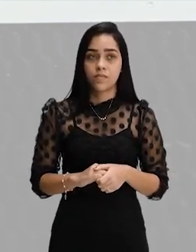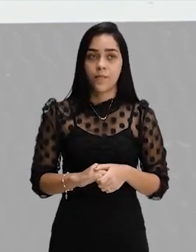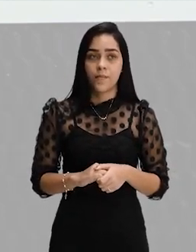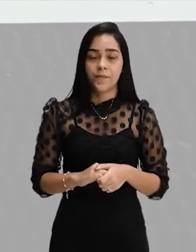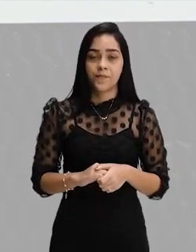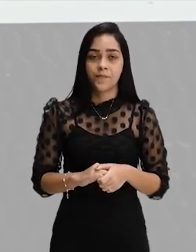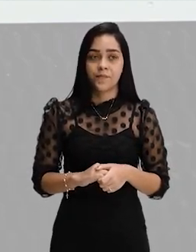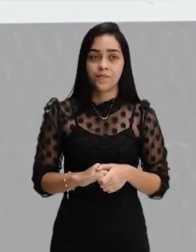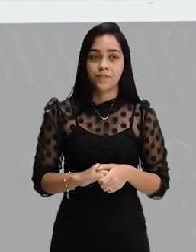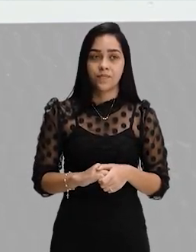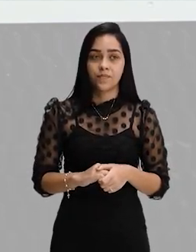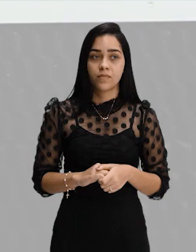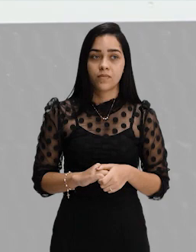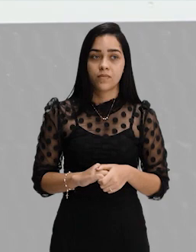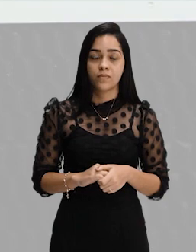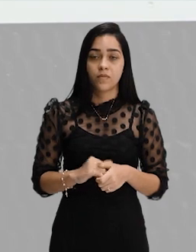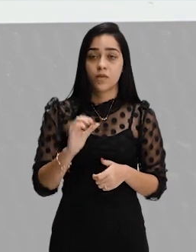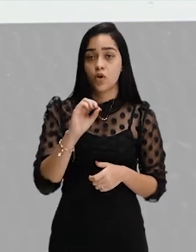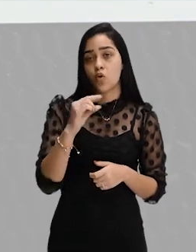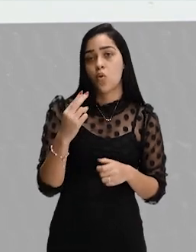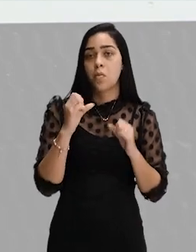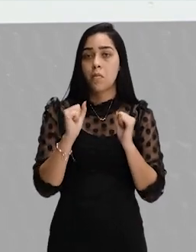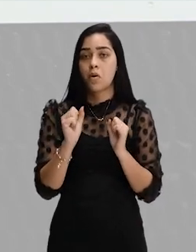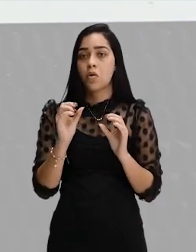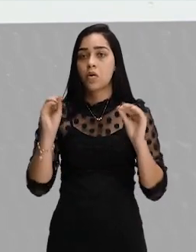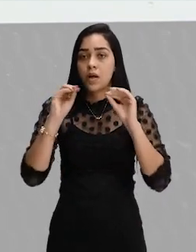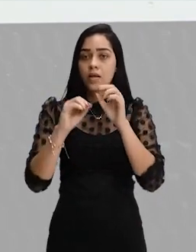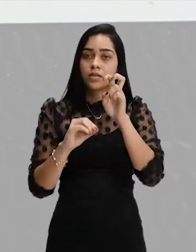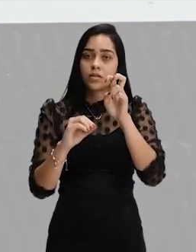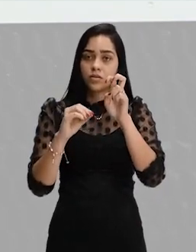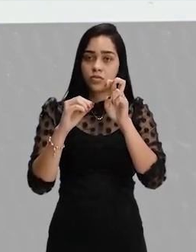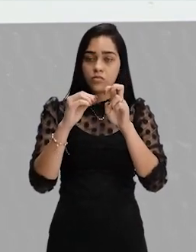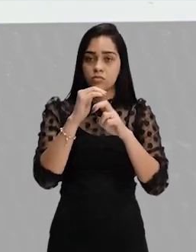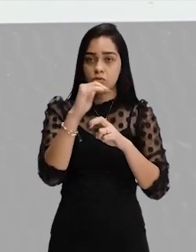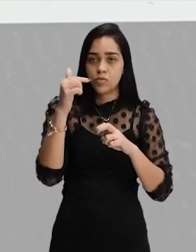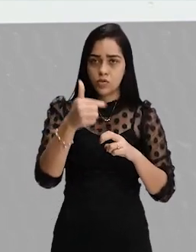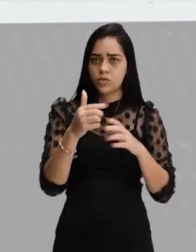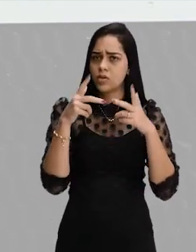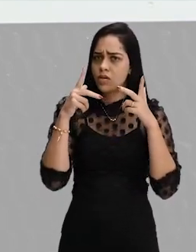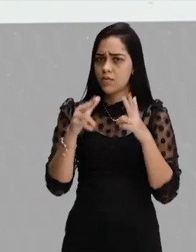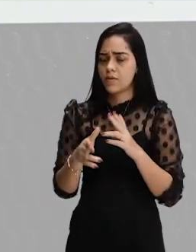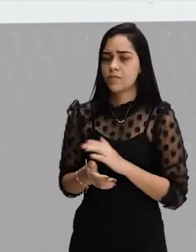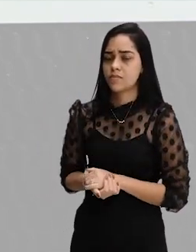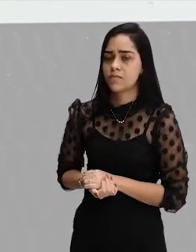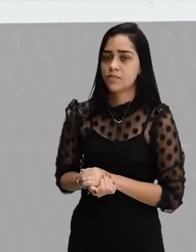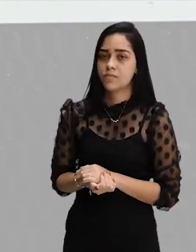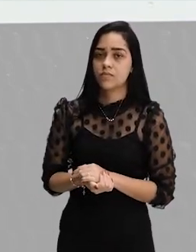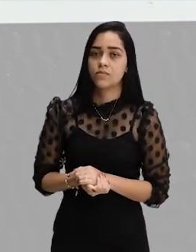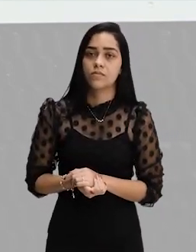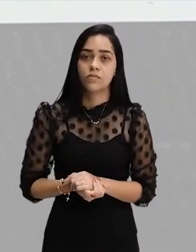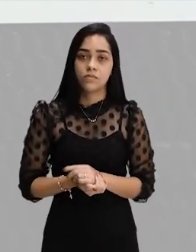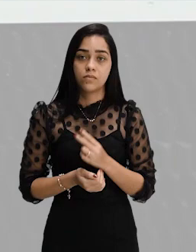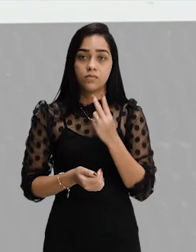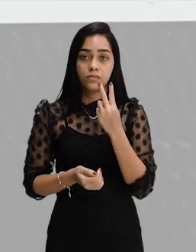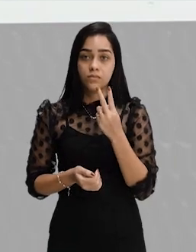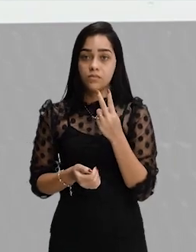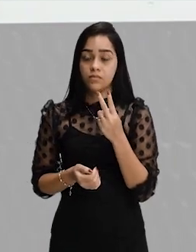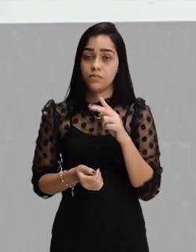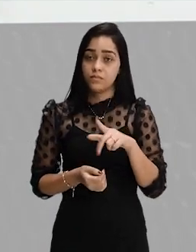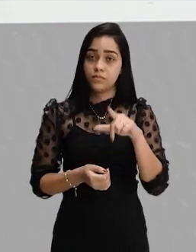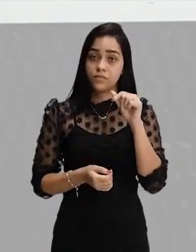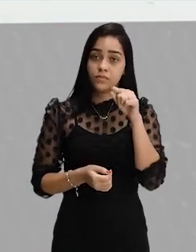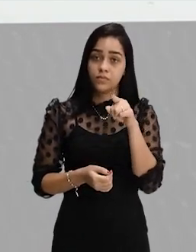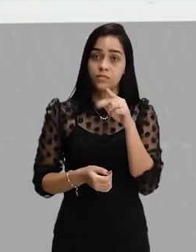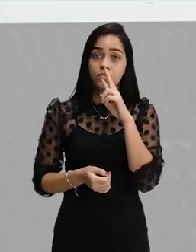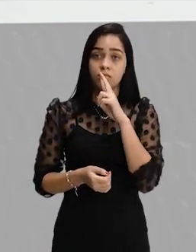2,5. Ou então você pode botar 5 sobre 2. Tá? A mesma coisa. Então, essas são as duas maneiras de